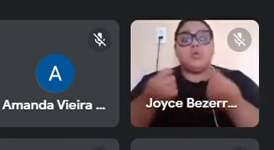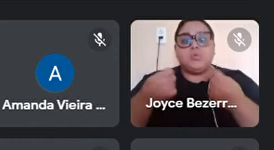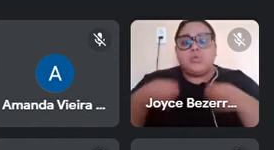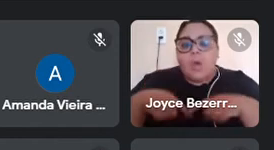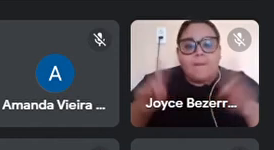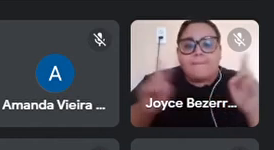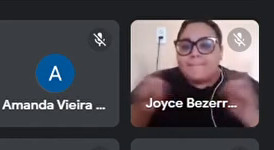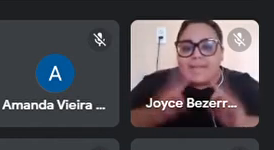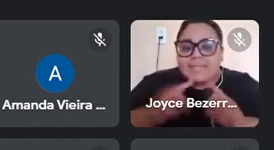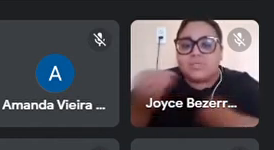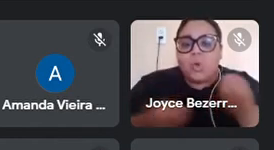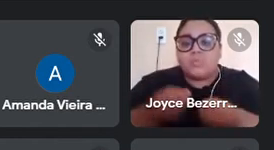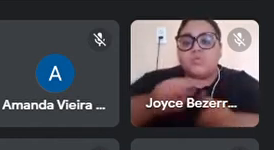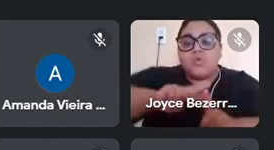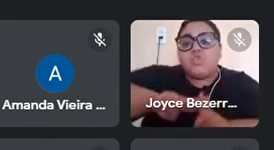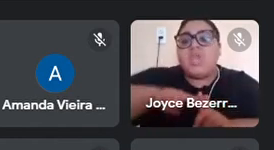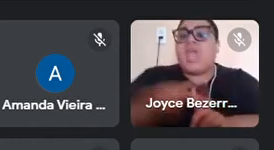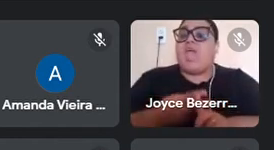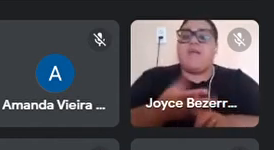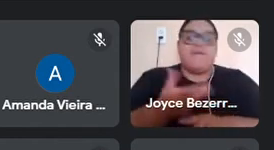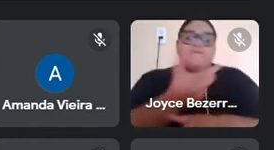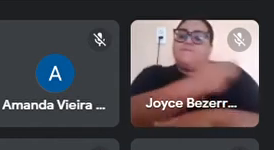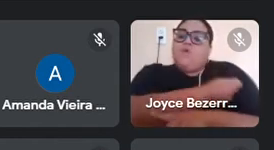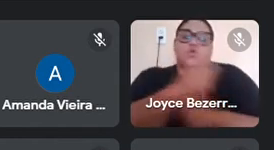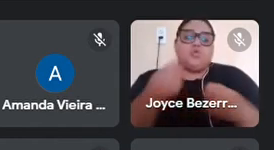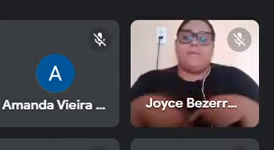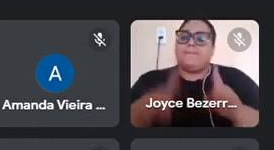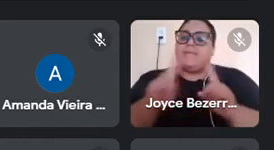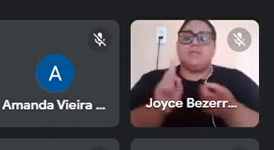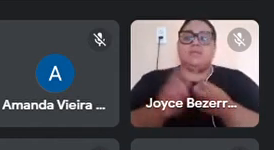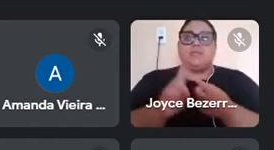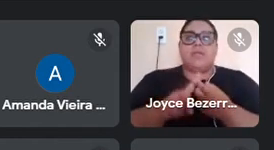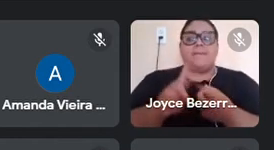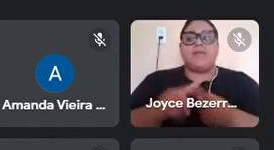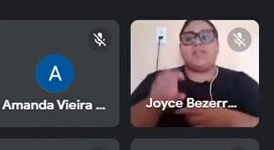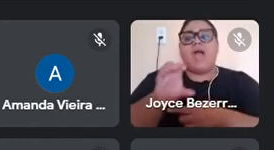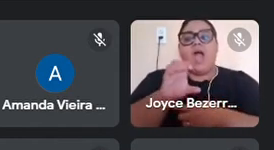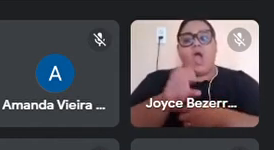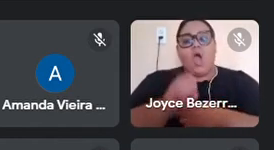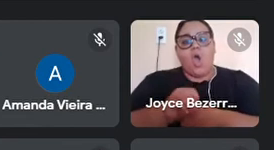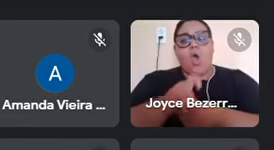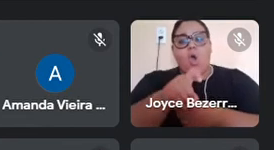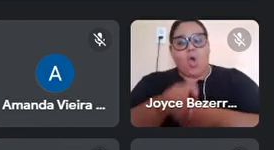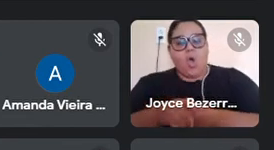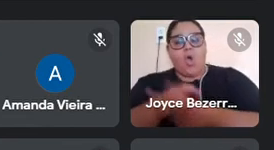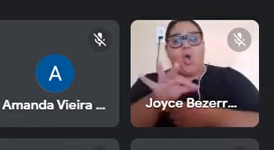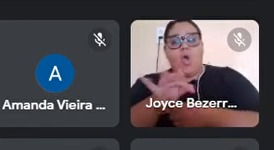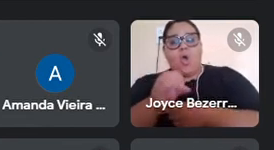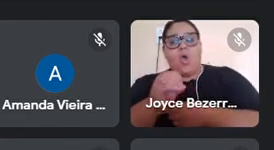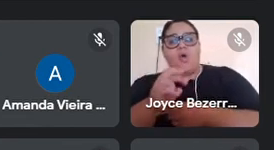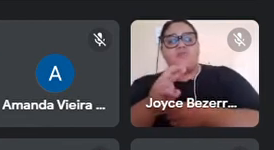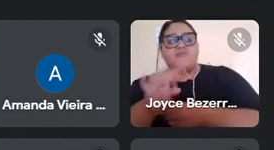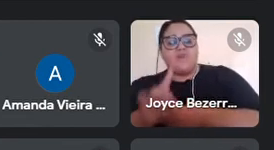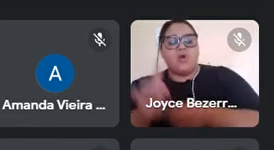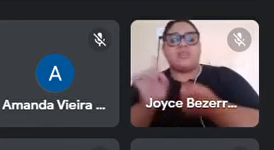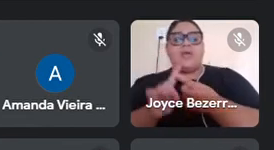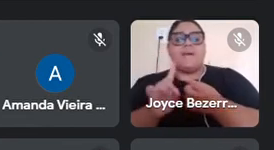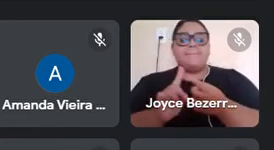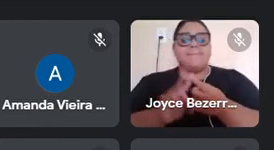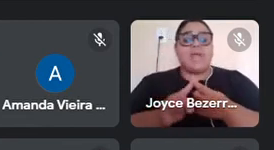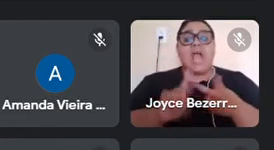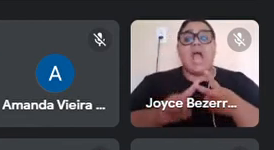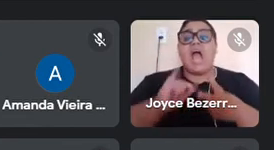de reforço, né? Então, a vacina da Oxford, da Johnson Johnson, elas não precisariam de reforço. A Johnson